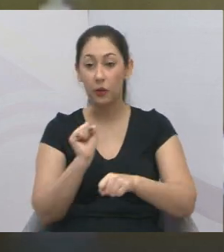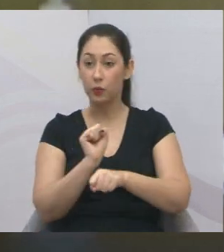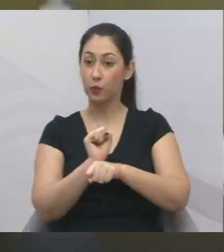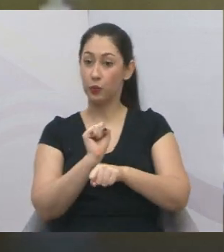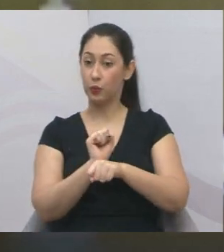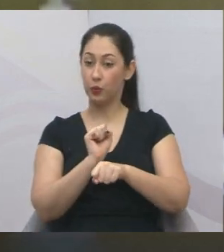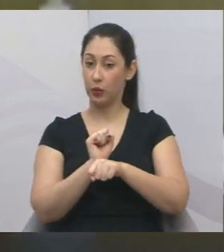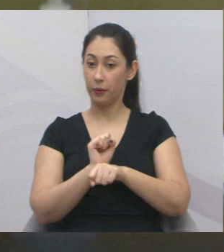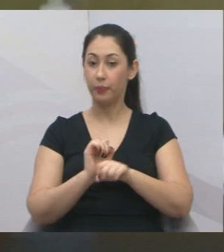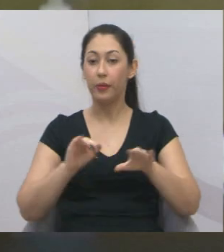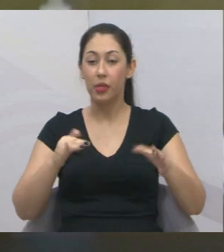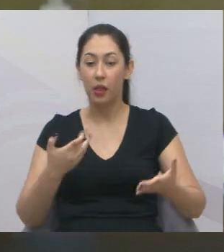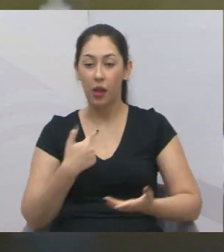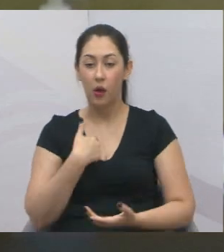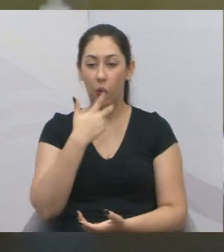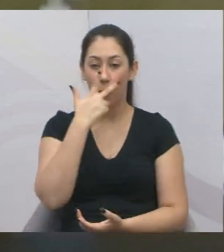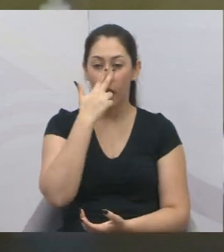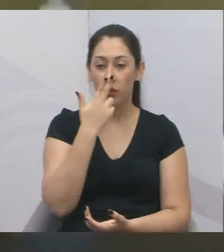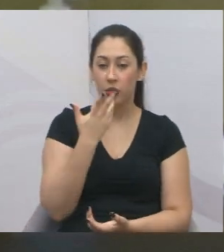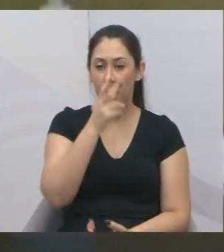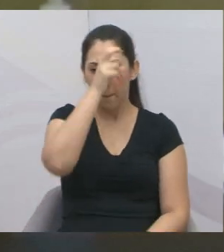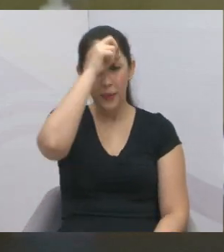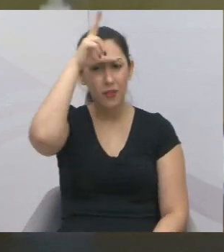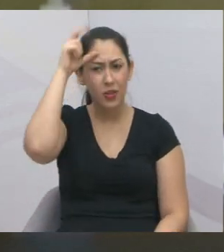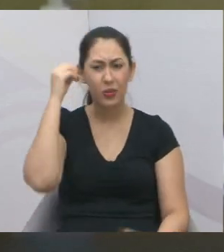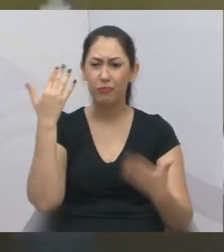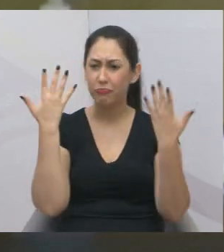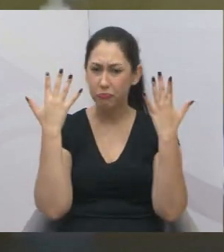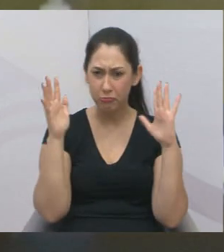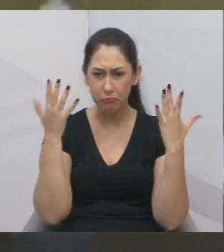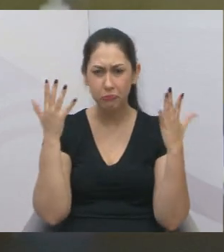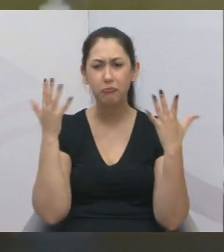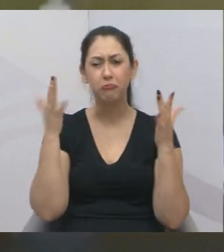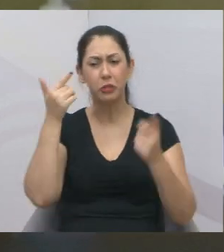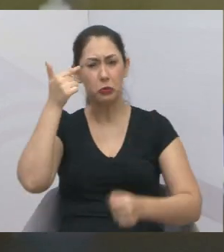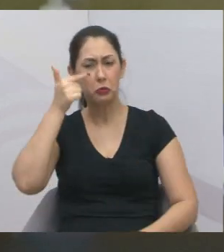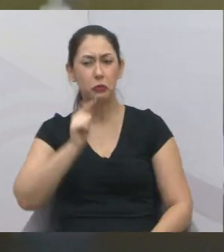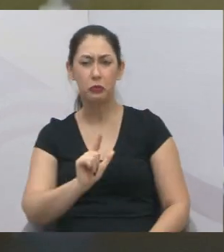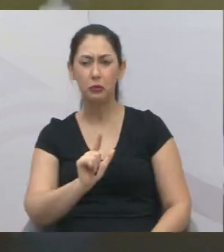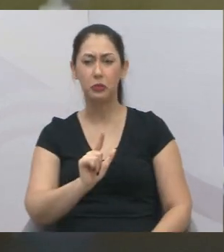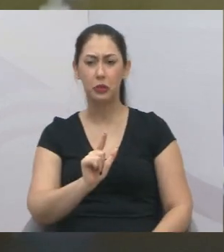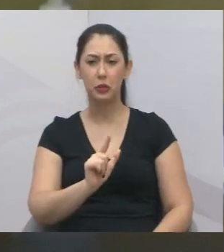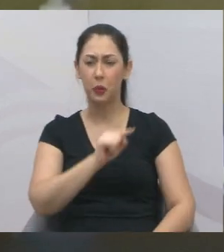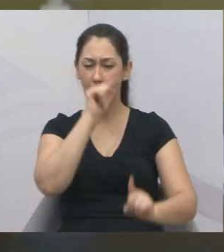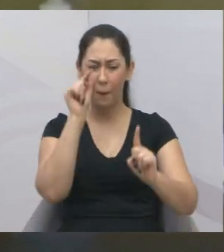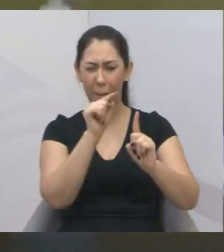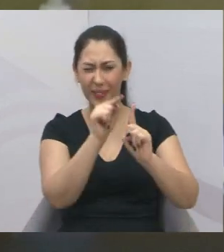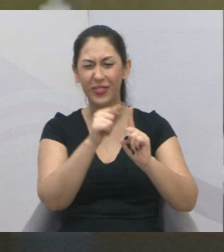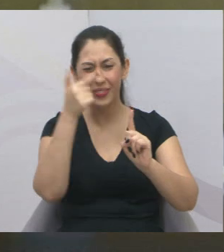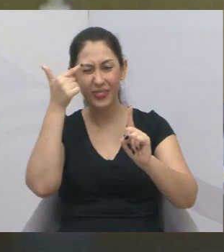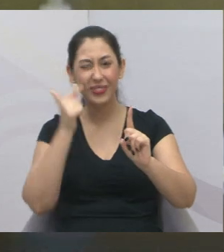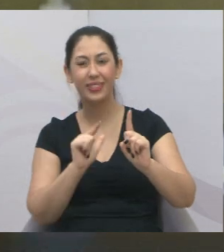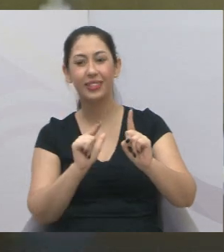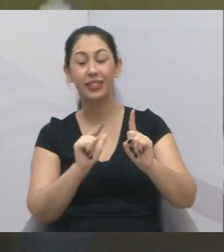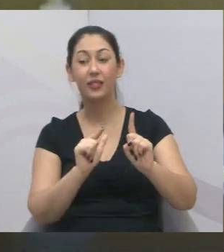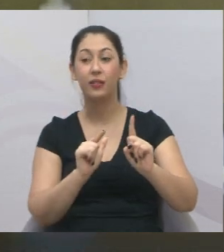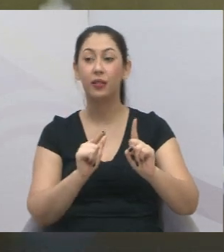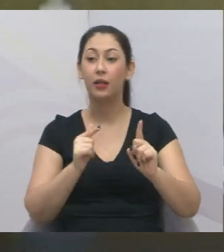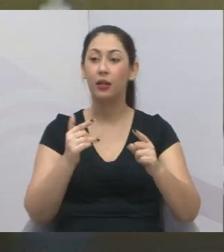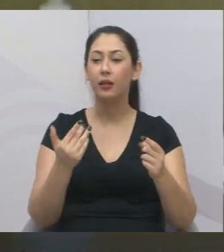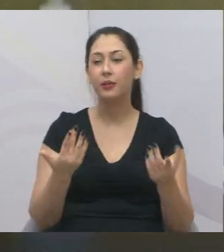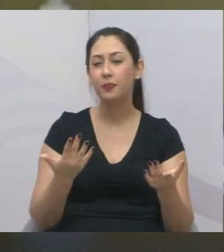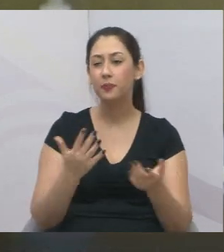Então, eu acho que a prefeitura está de parabéns, né, por ter atingido essas metas, no caso, né? E